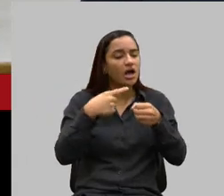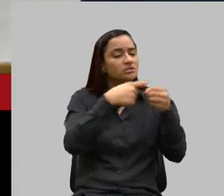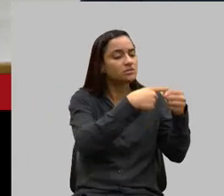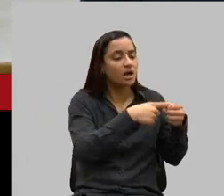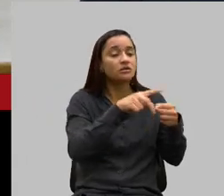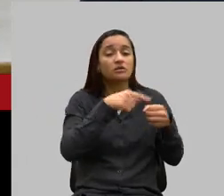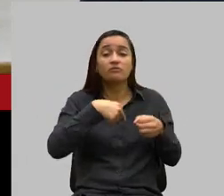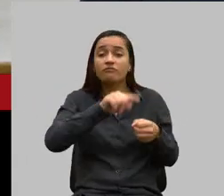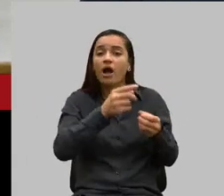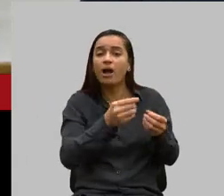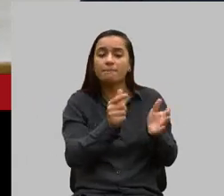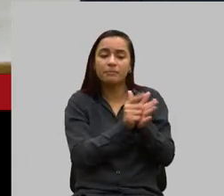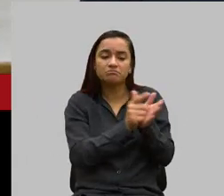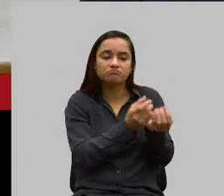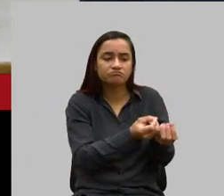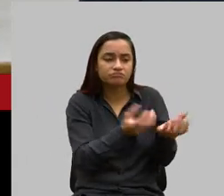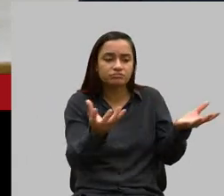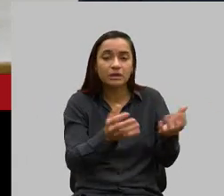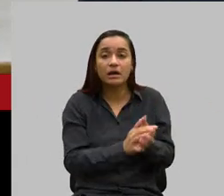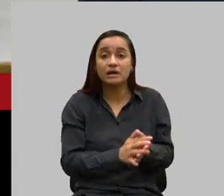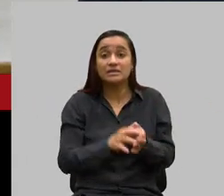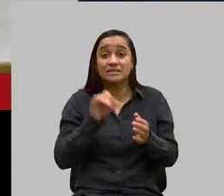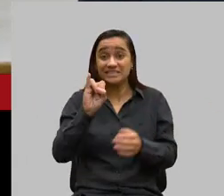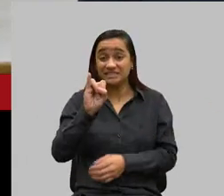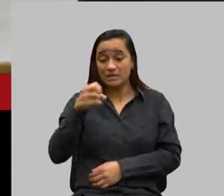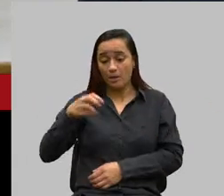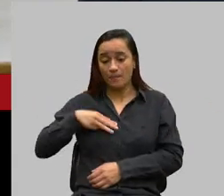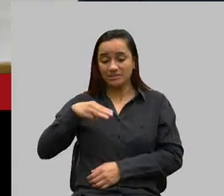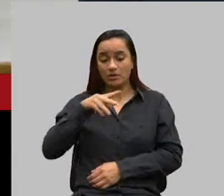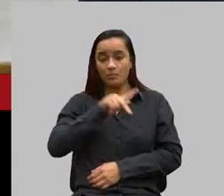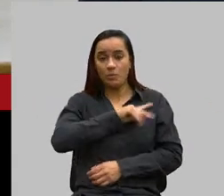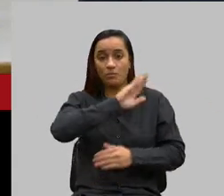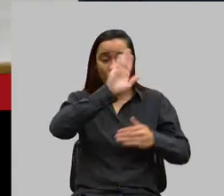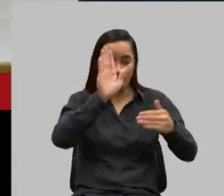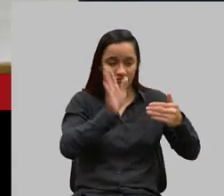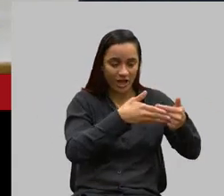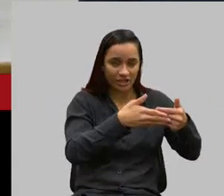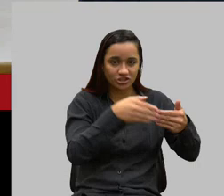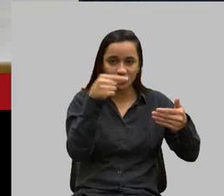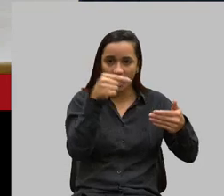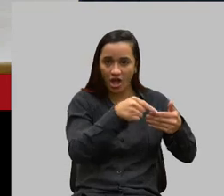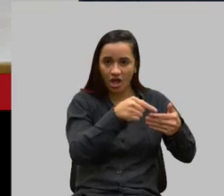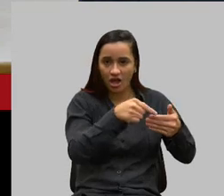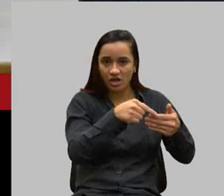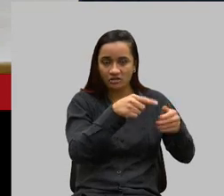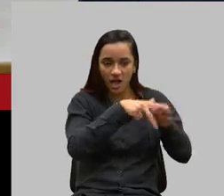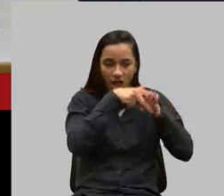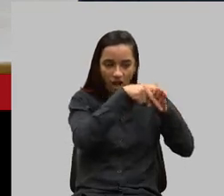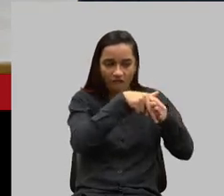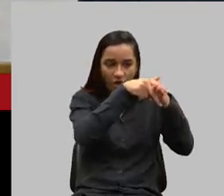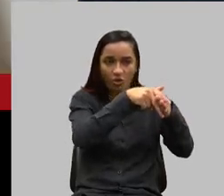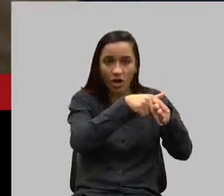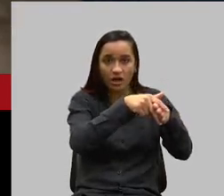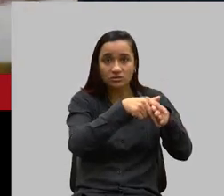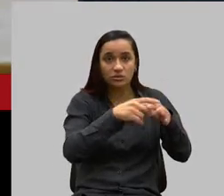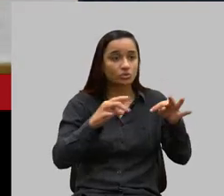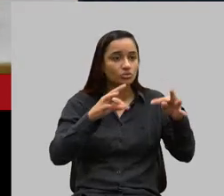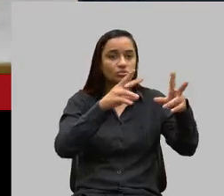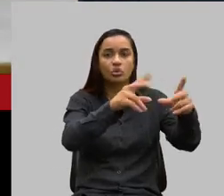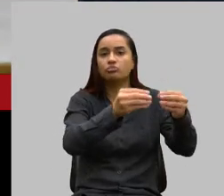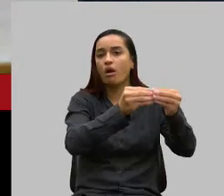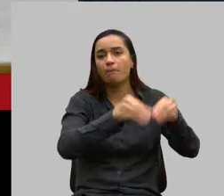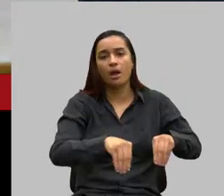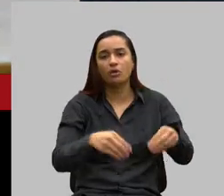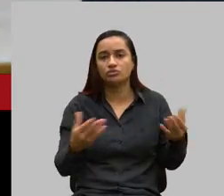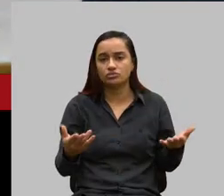quando o Ministério Público fecha aquele evento faltando um dia esse povo todo quebra né então